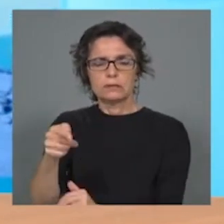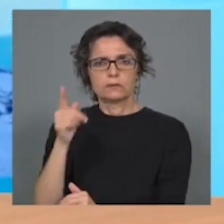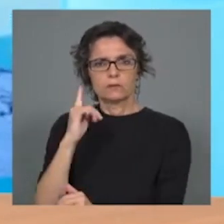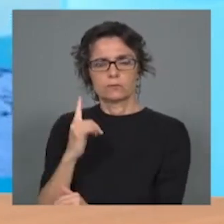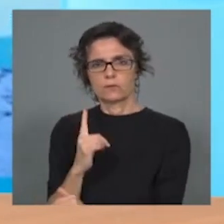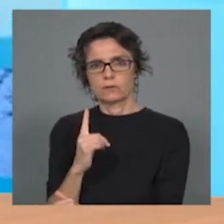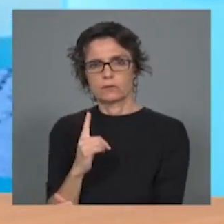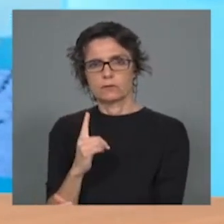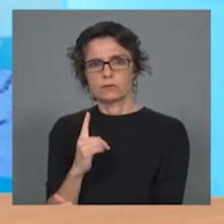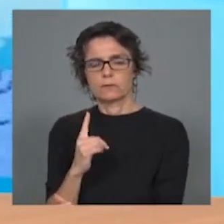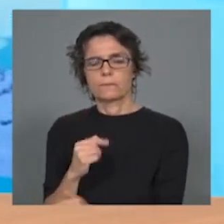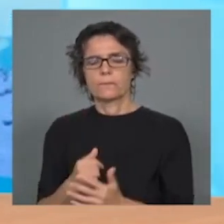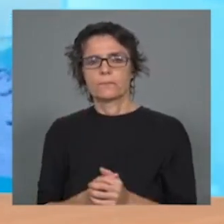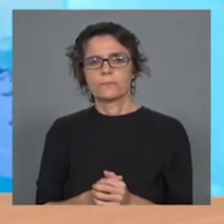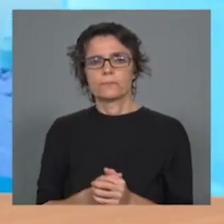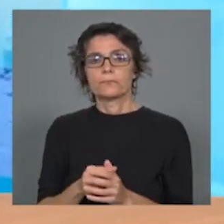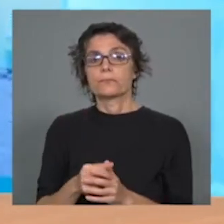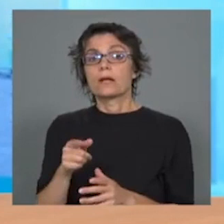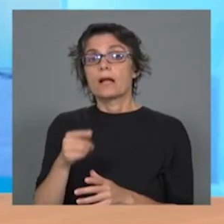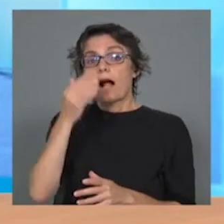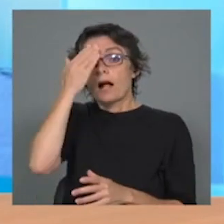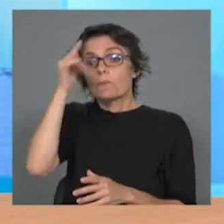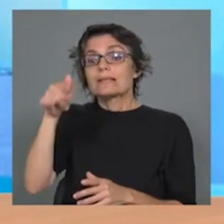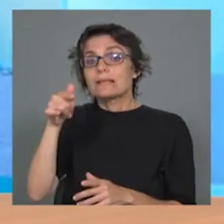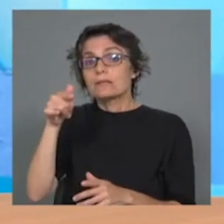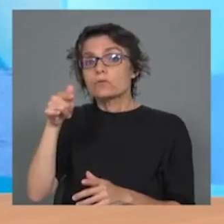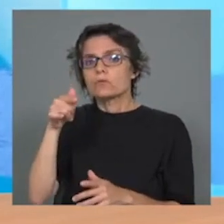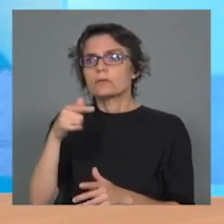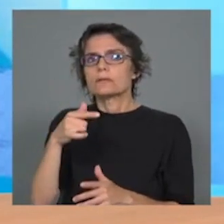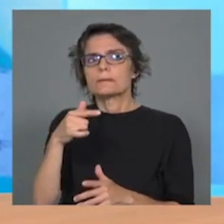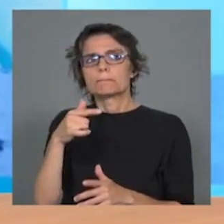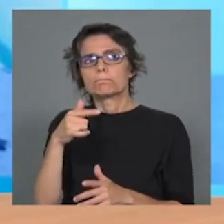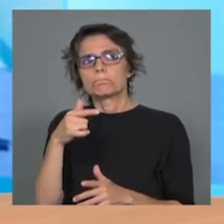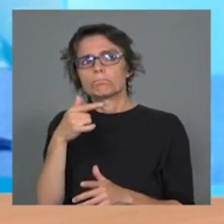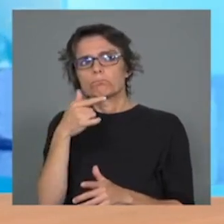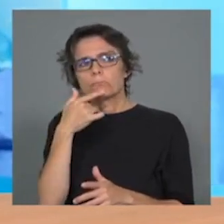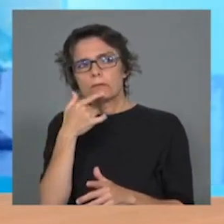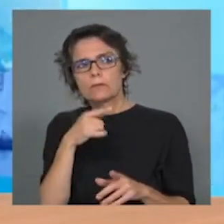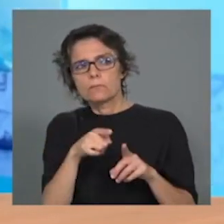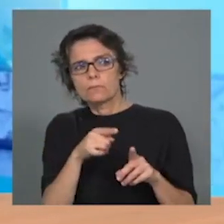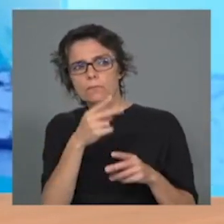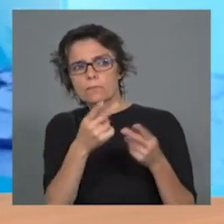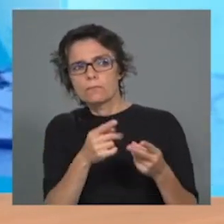que está previsto. E essa capacidade de inovação, de criatividade,